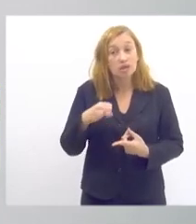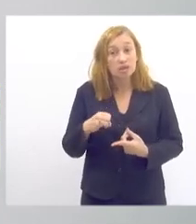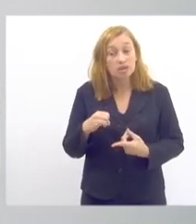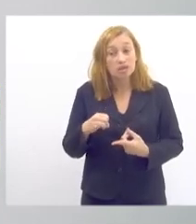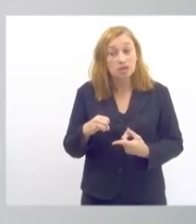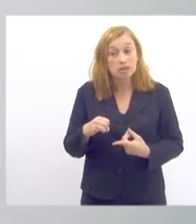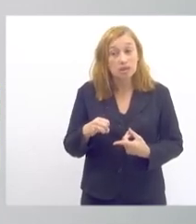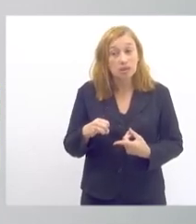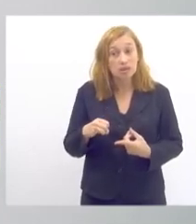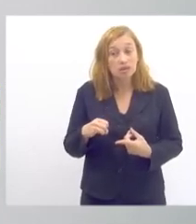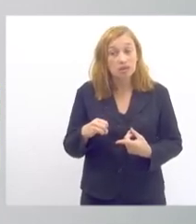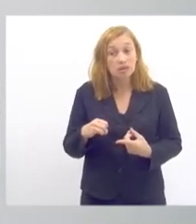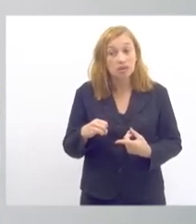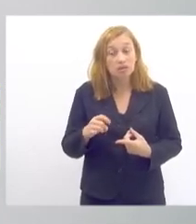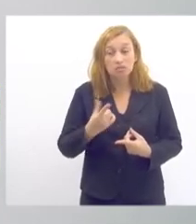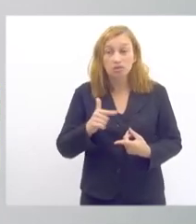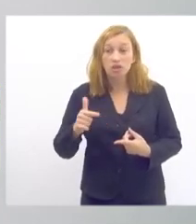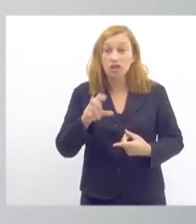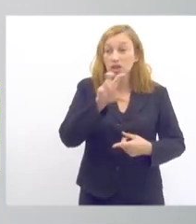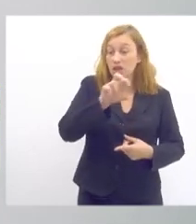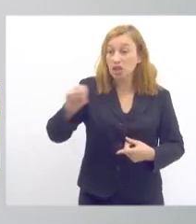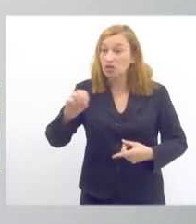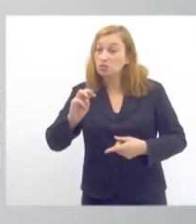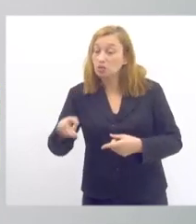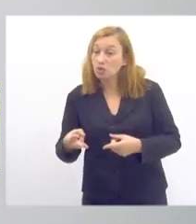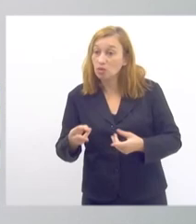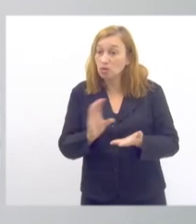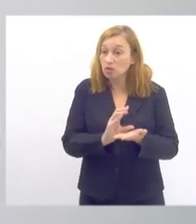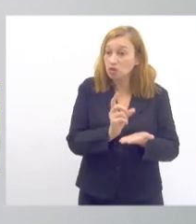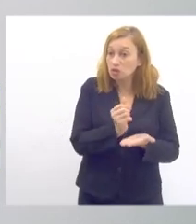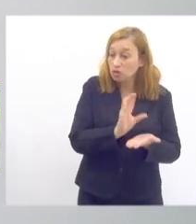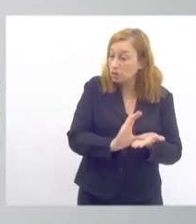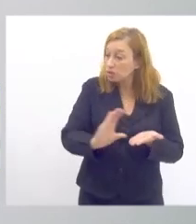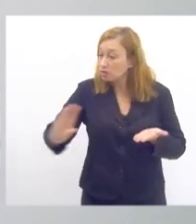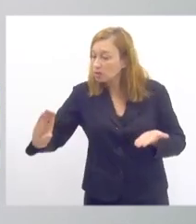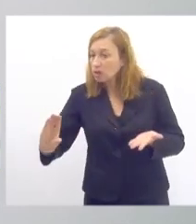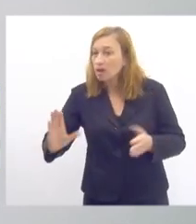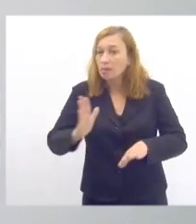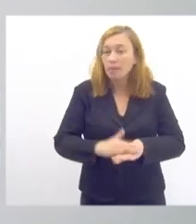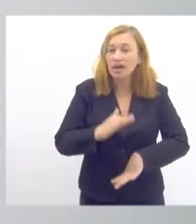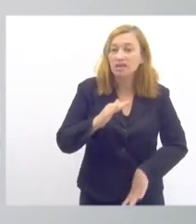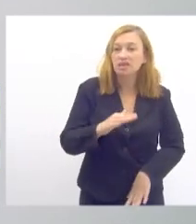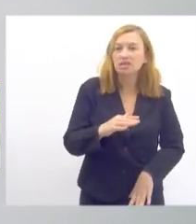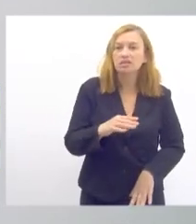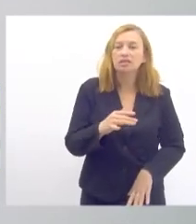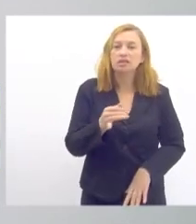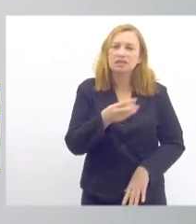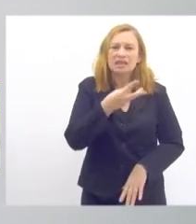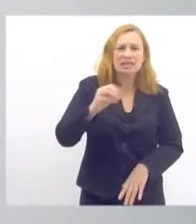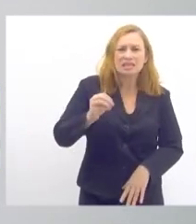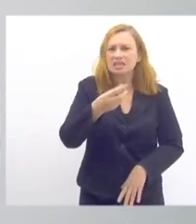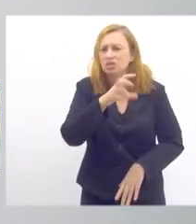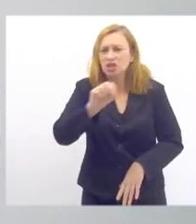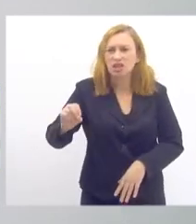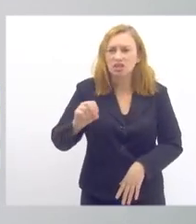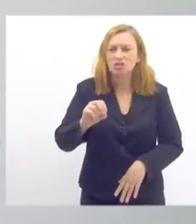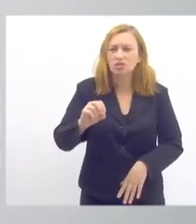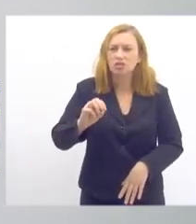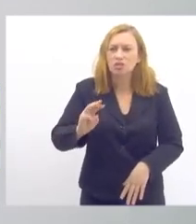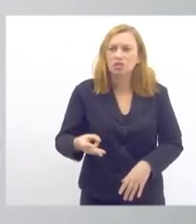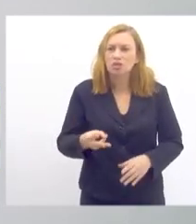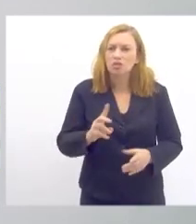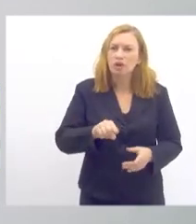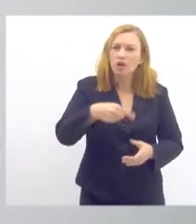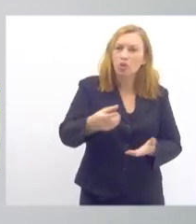teria 500 milhões de desvinculação de receitas do Estado e mais 300, 500 milhões de repasse para